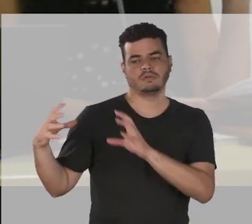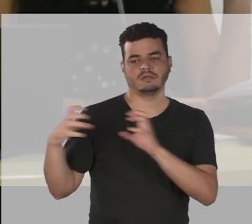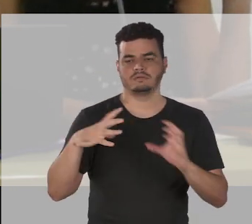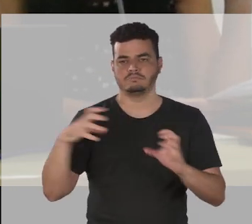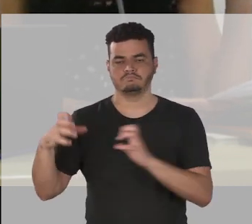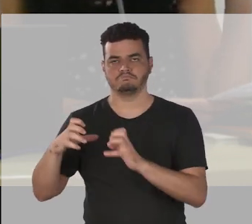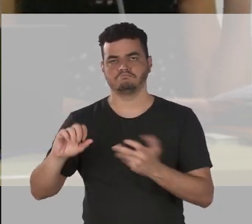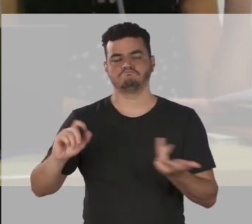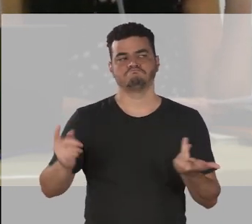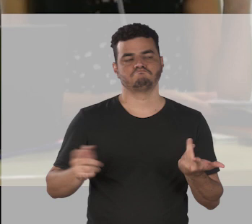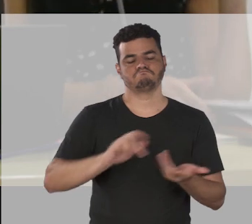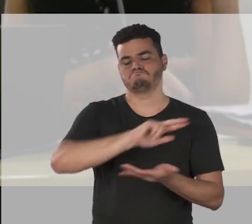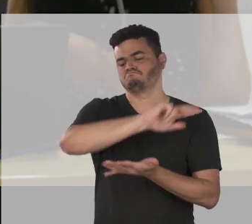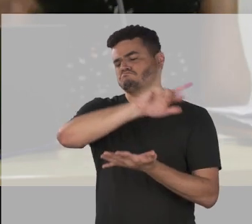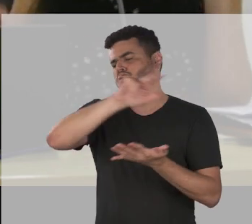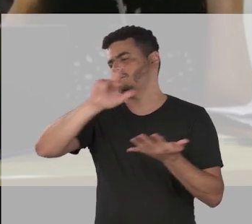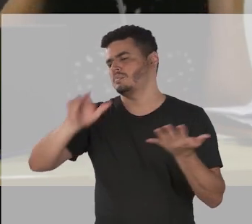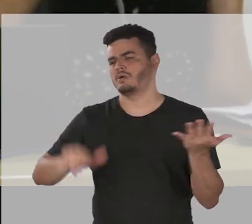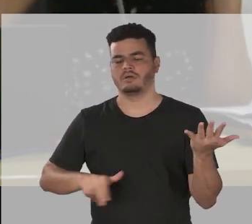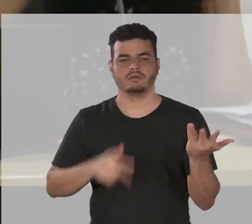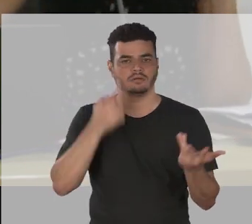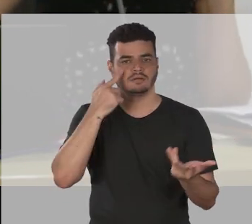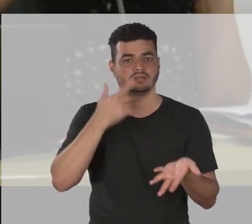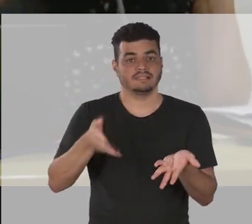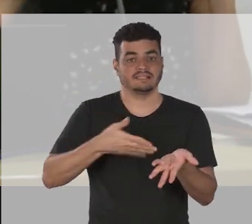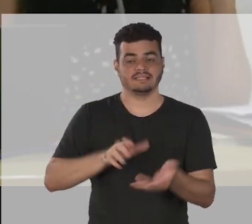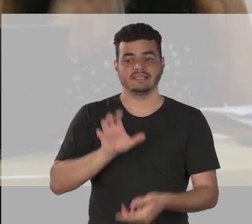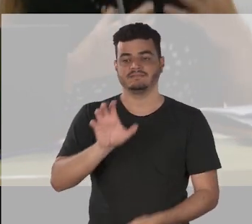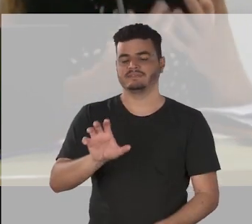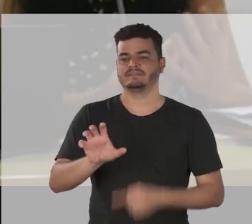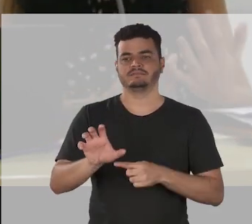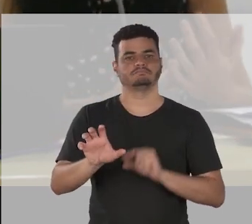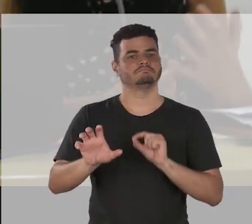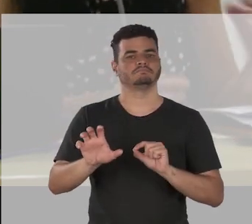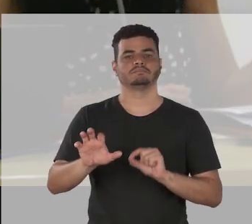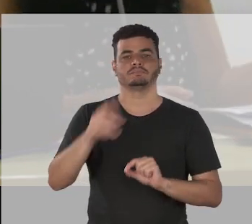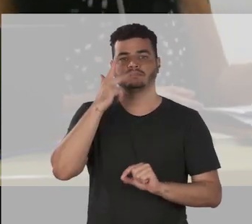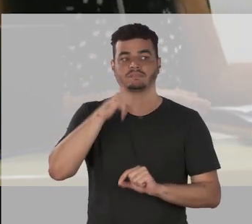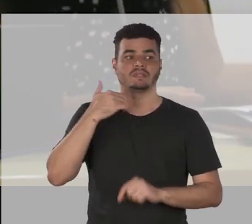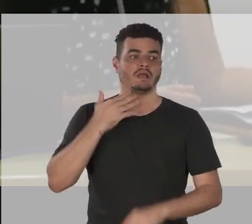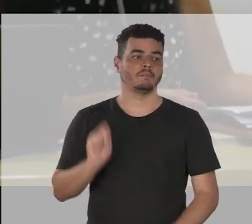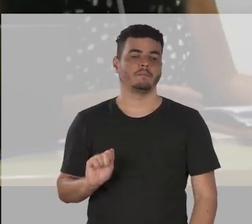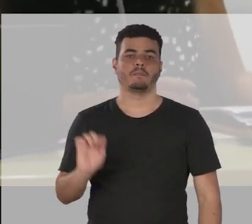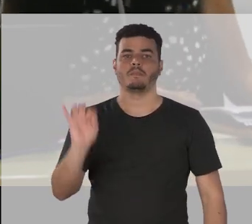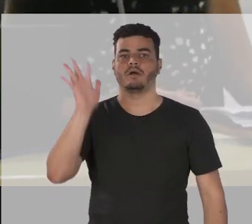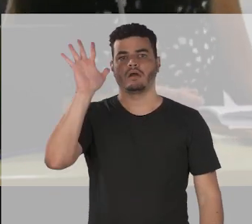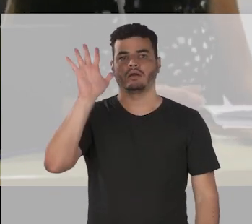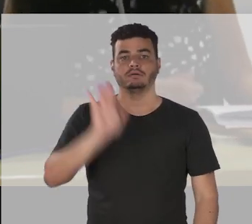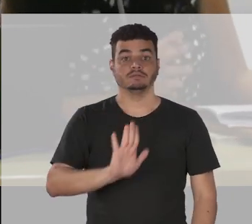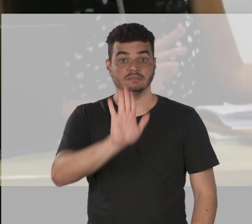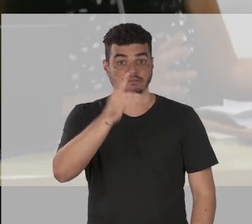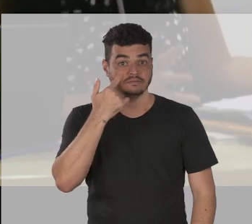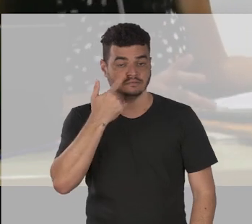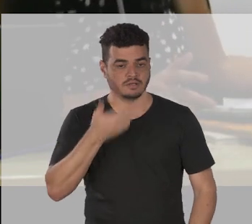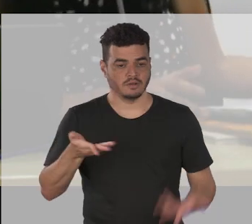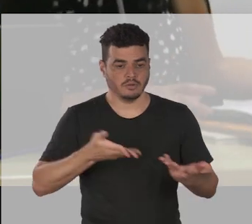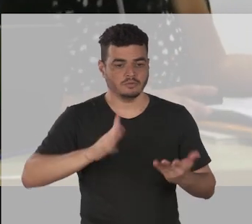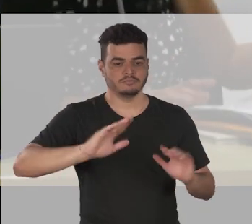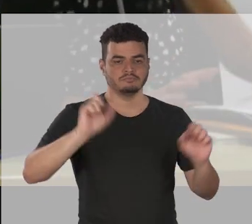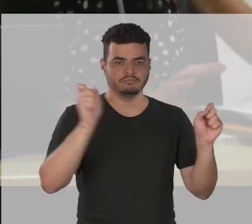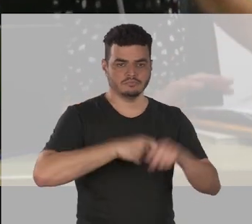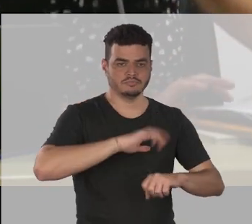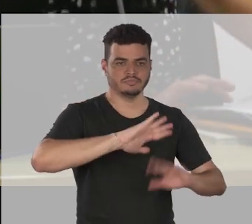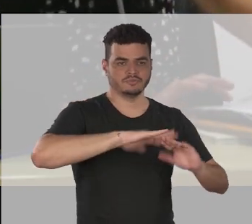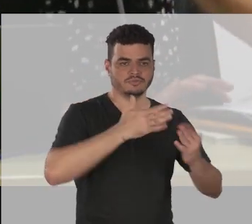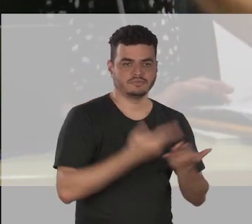a violência de gênero, entre muitos outros. E esses livros geralmente são caros, mas chegam nas